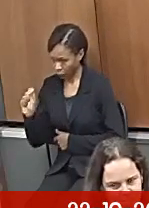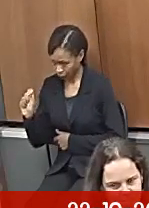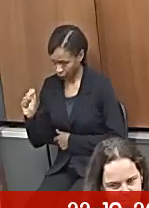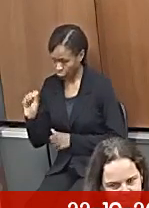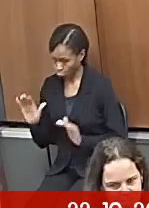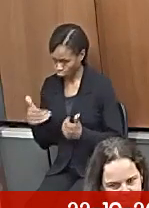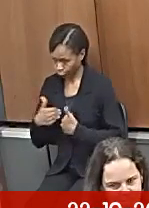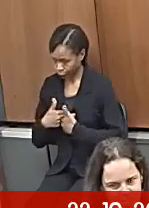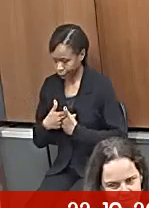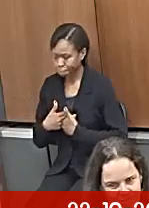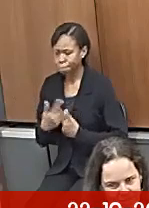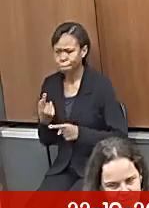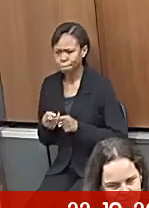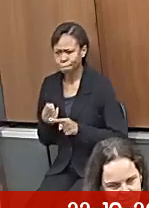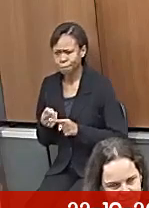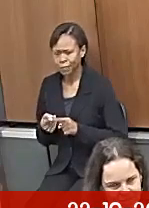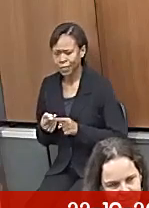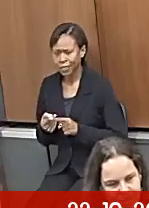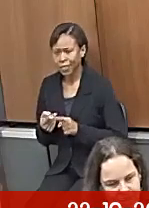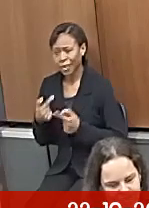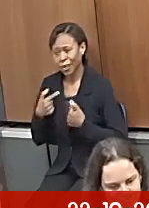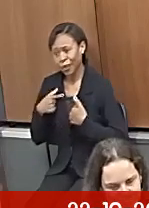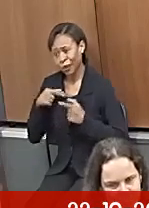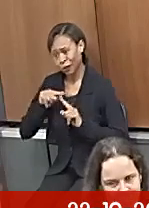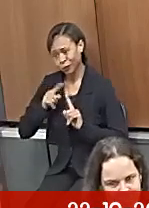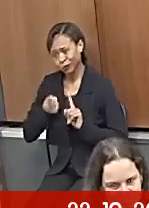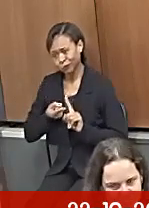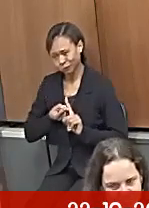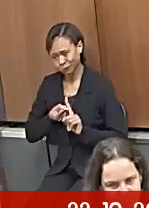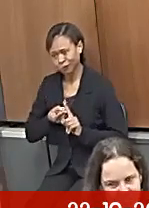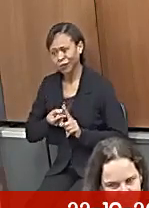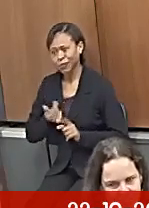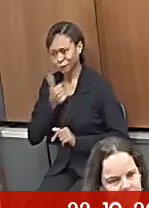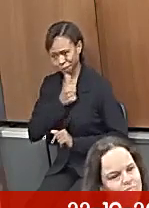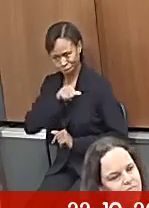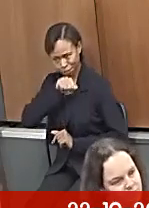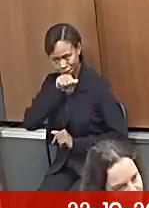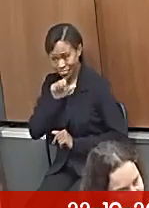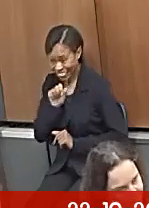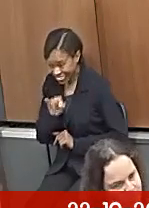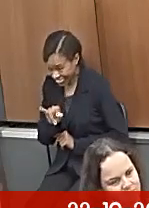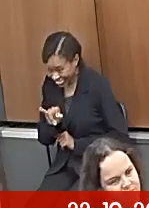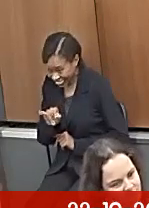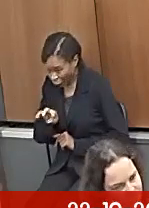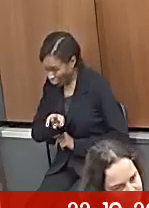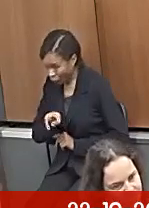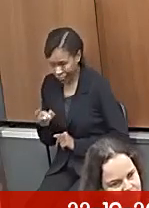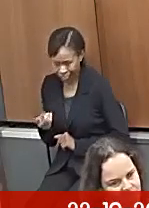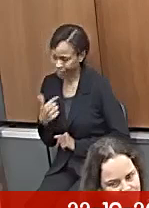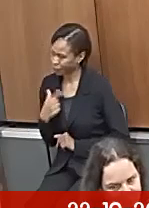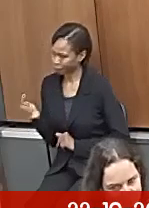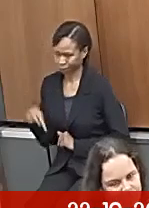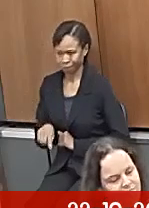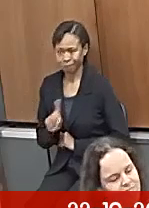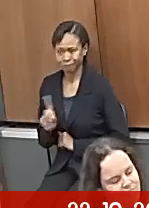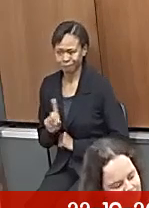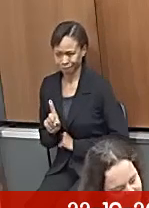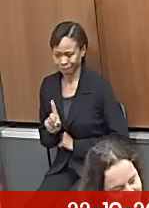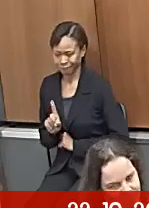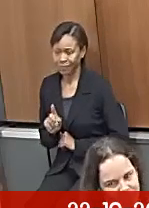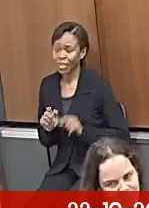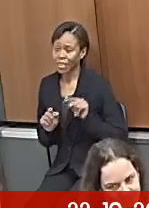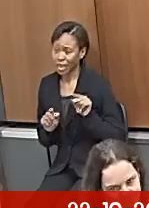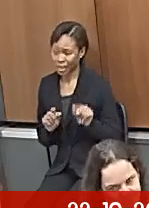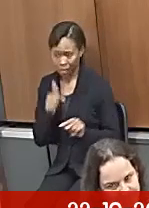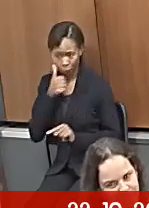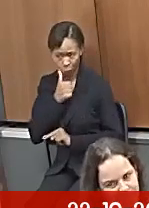pelo meu exercício na maternidade. Se não existisse realmente, eu não estaria aqui. Porque, como a